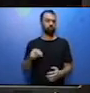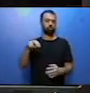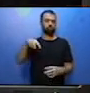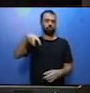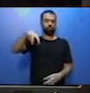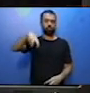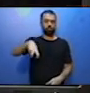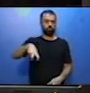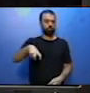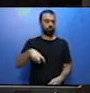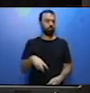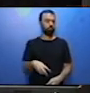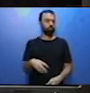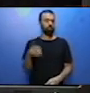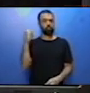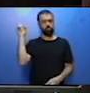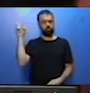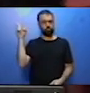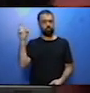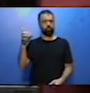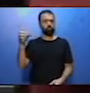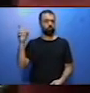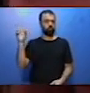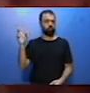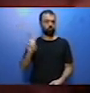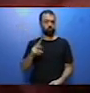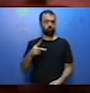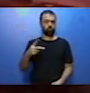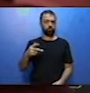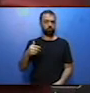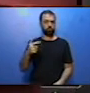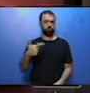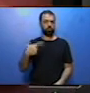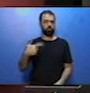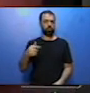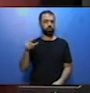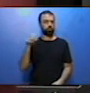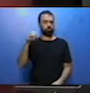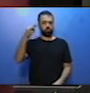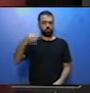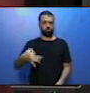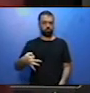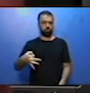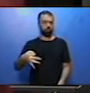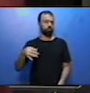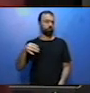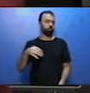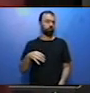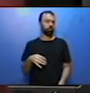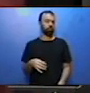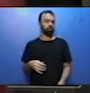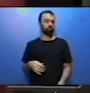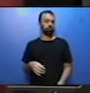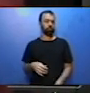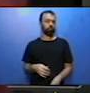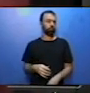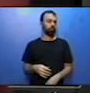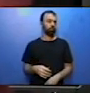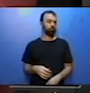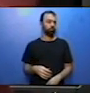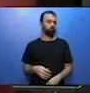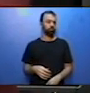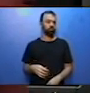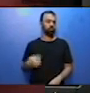o joelho mantendo as costas reta coluna reta e pegando algo no chão o incorreto mantendo as costas a perna